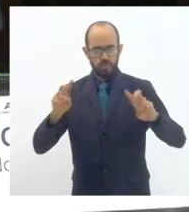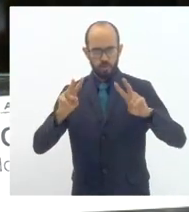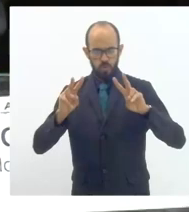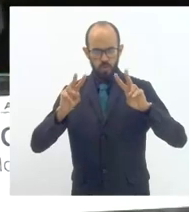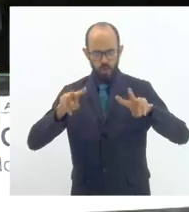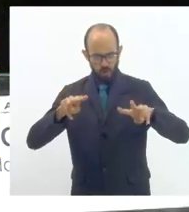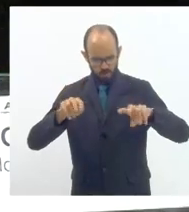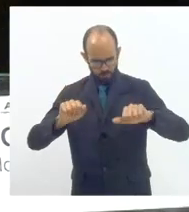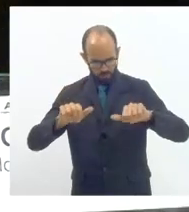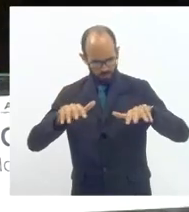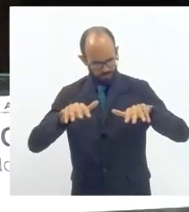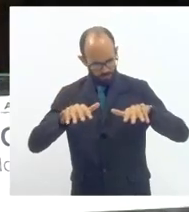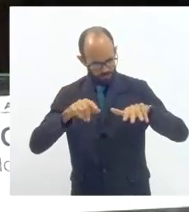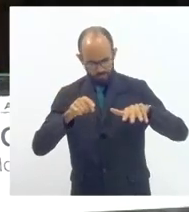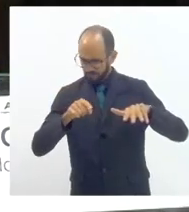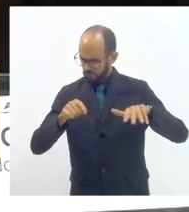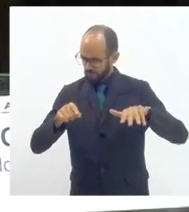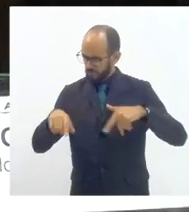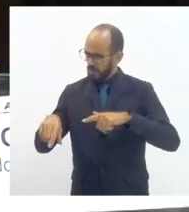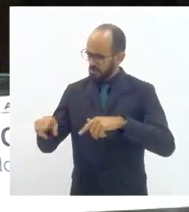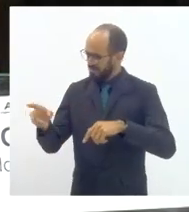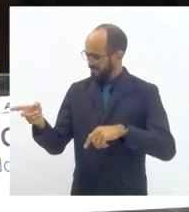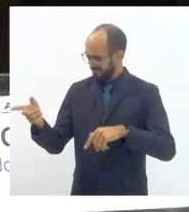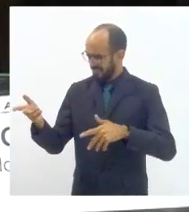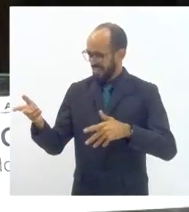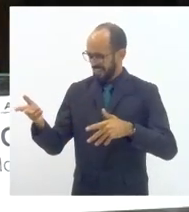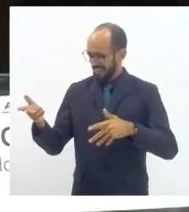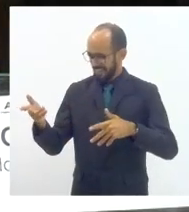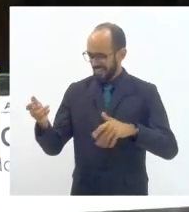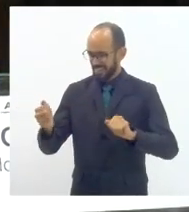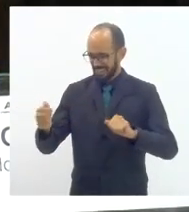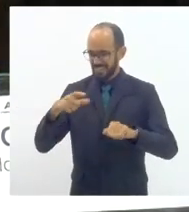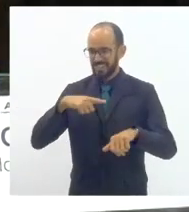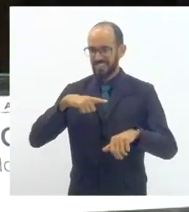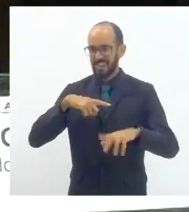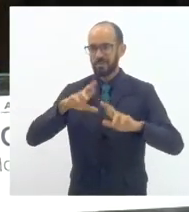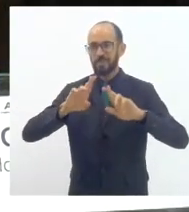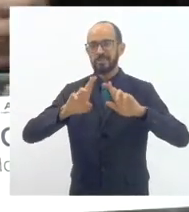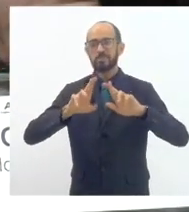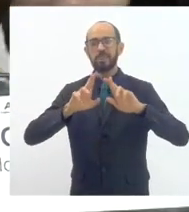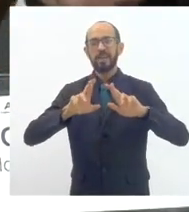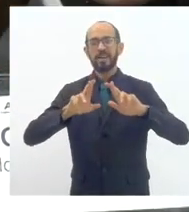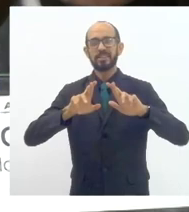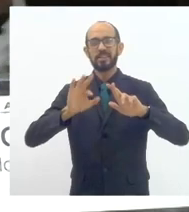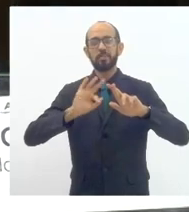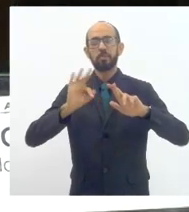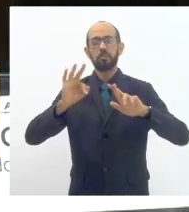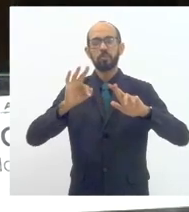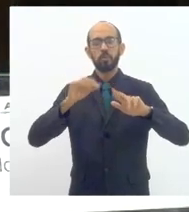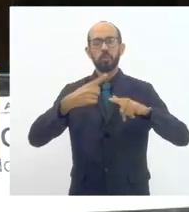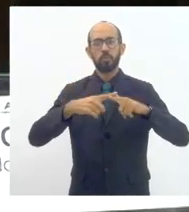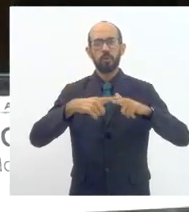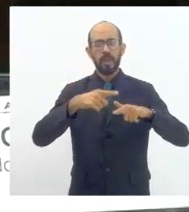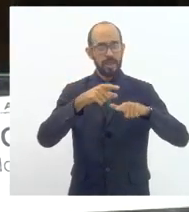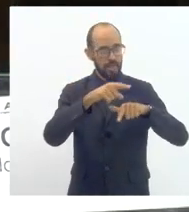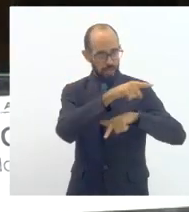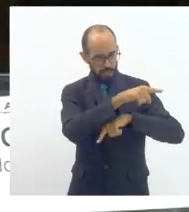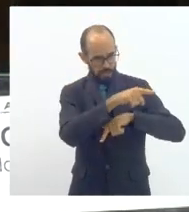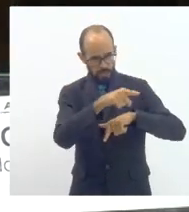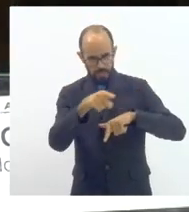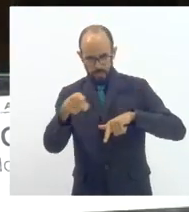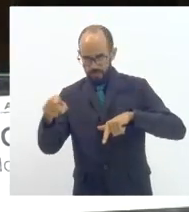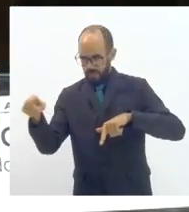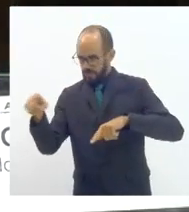sabe, Ferreirinha e Dani, a gente tem uma esperança grande no futuro, porque esses lugares, geralmente,